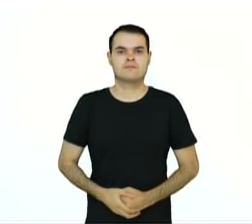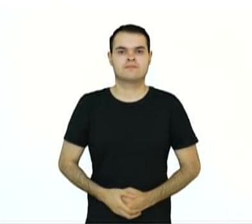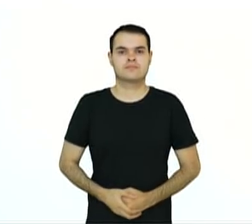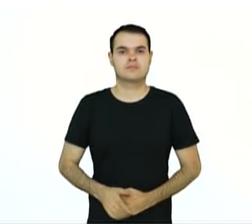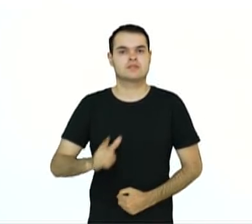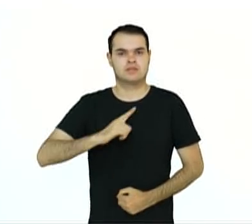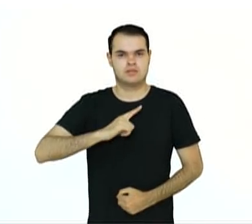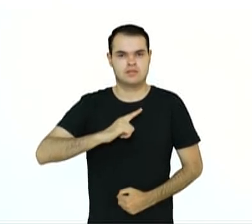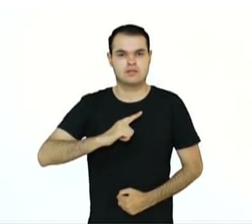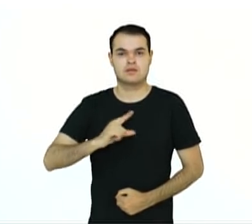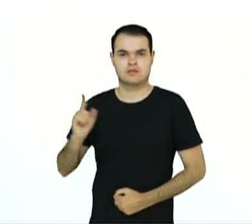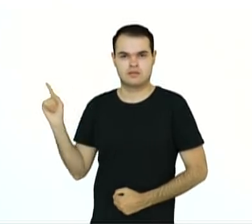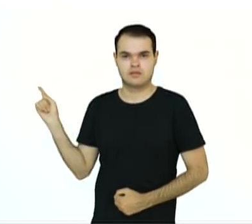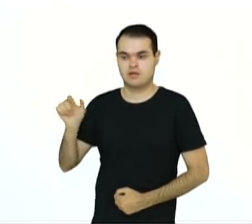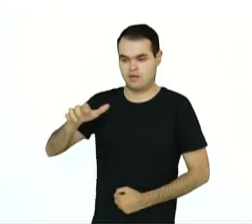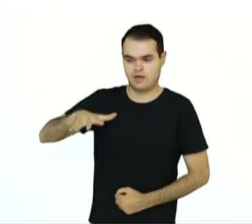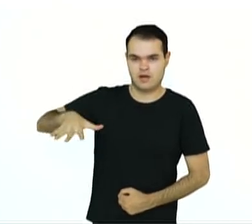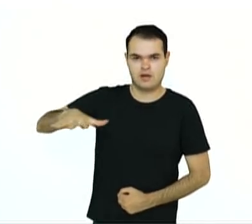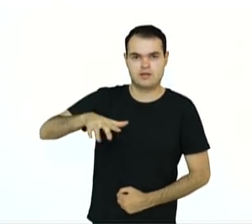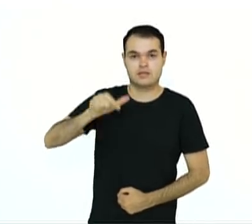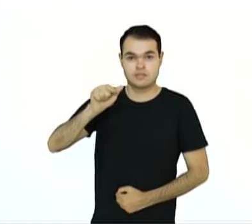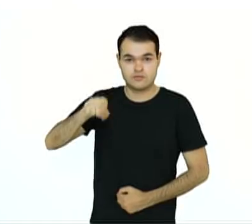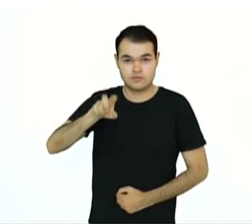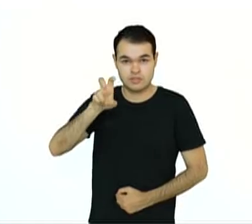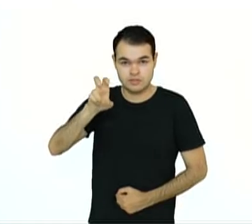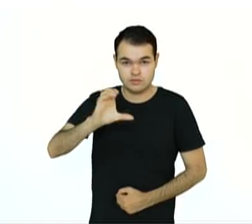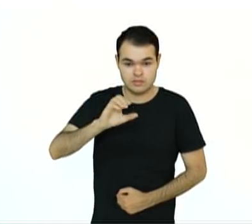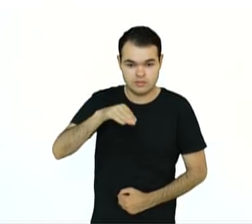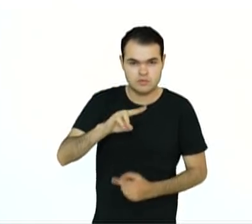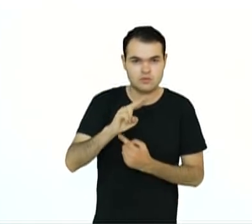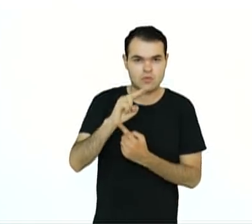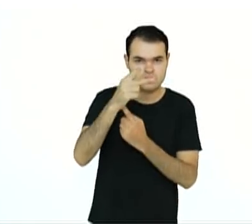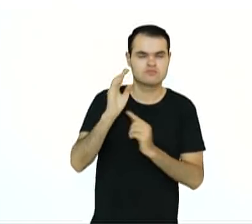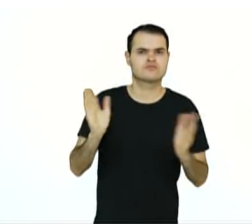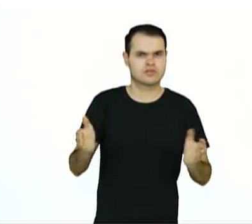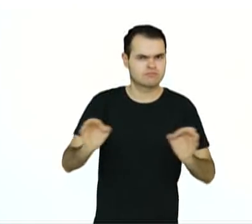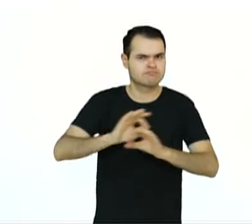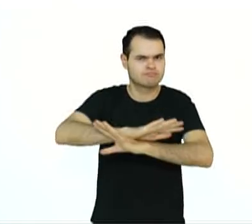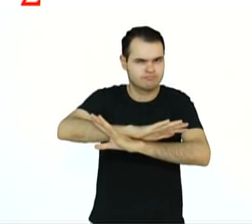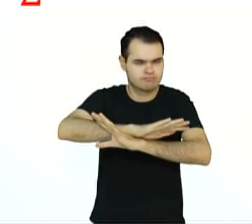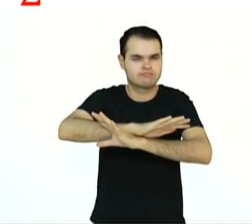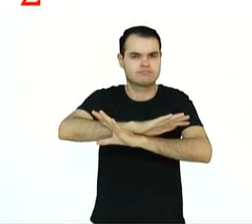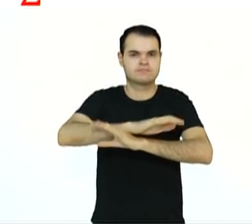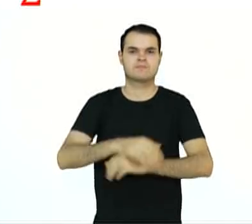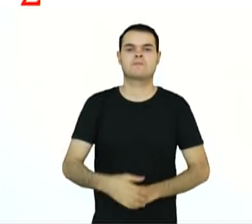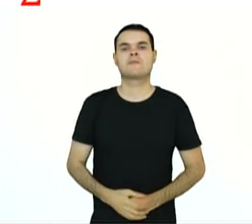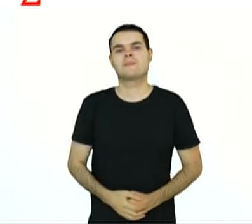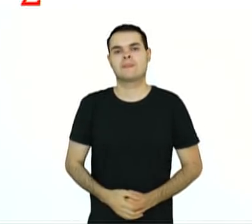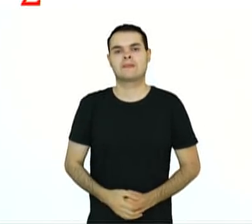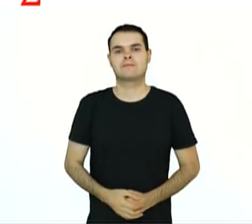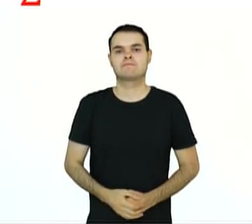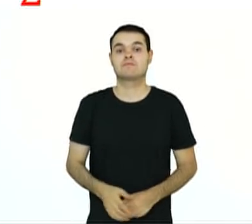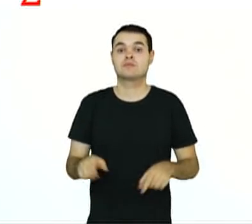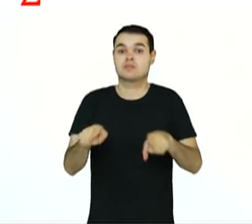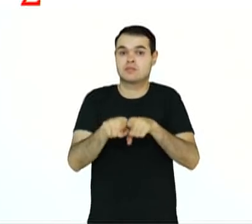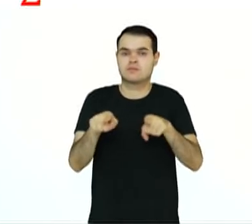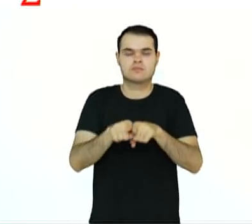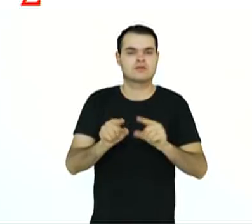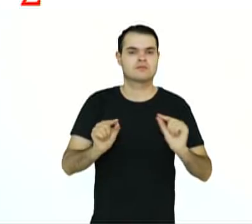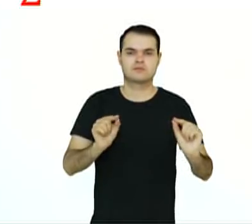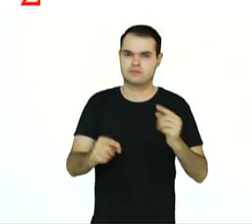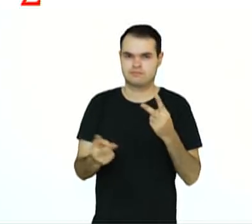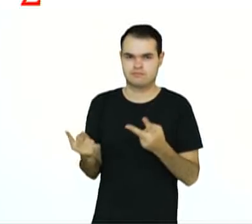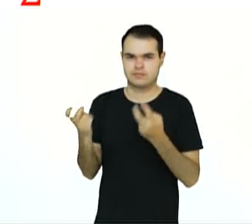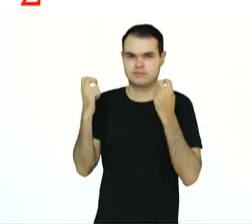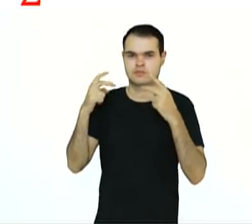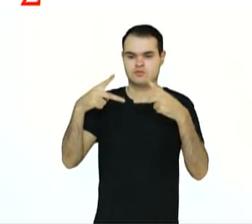Então, eu tenho ali a área 7,5 centímetros quadrados, como a gente já tinha calculado, né? E note agora o seguinte, ó. O